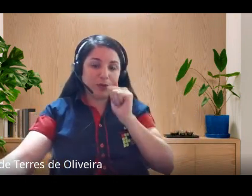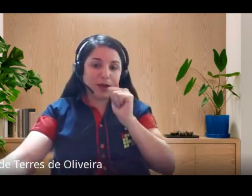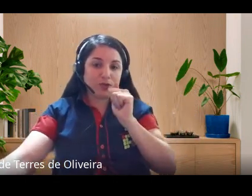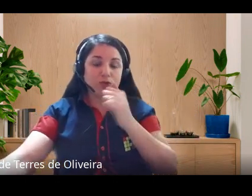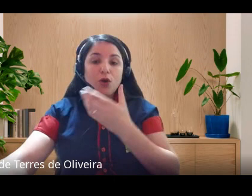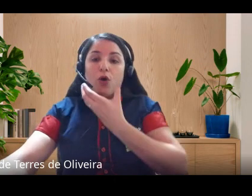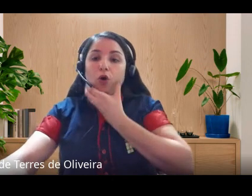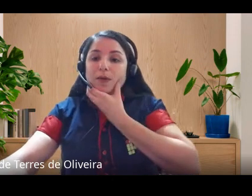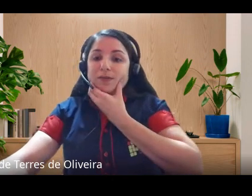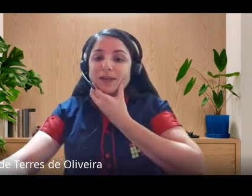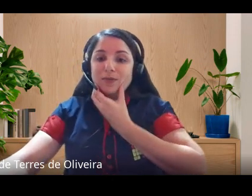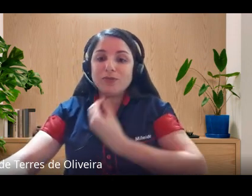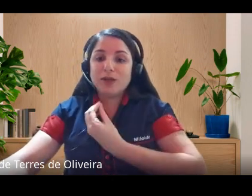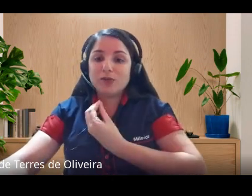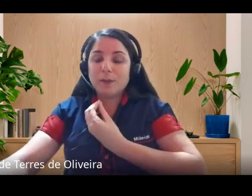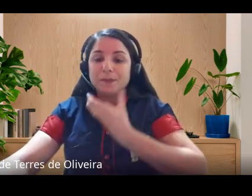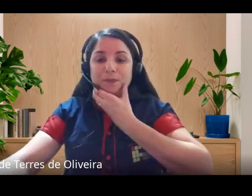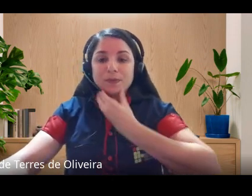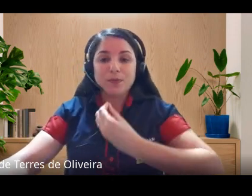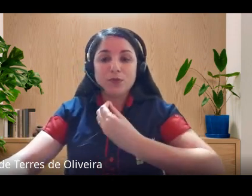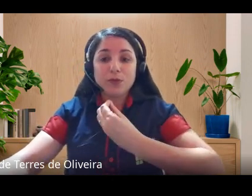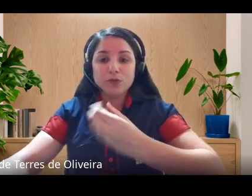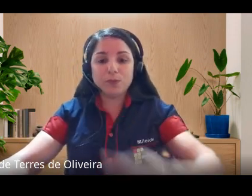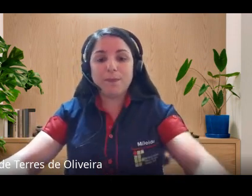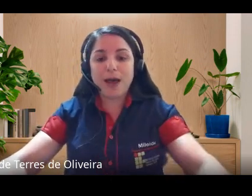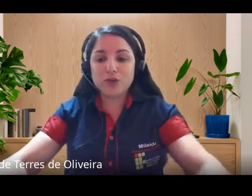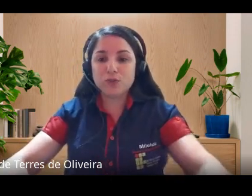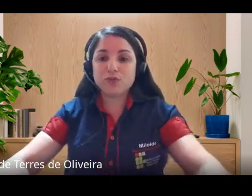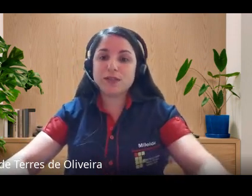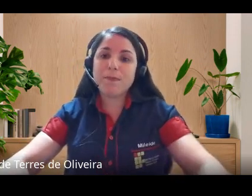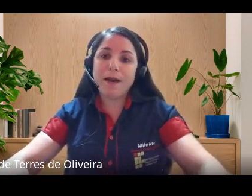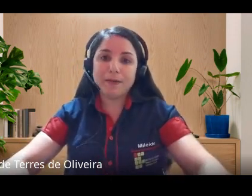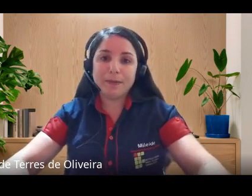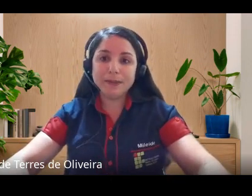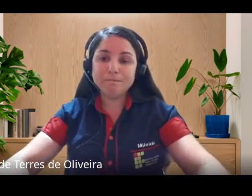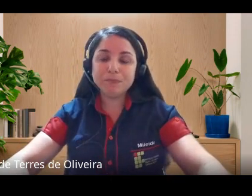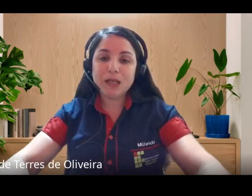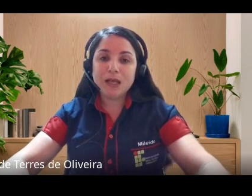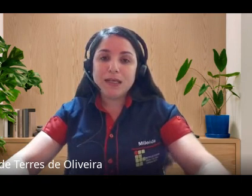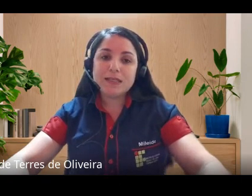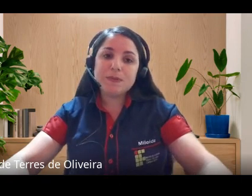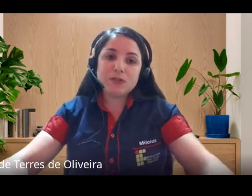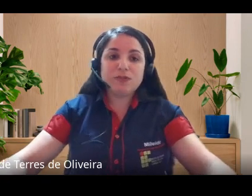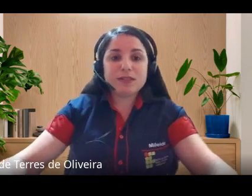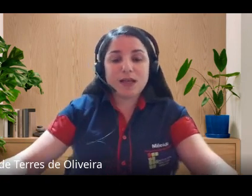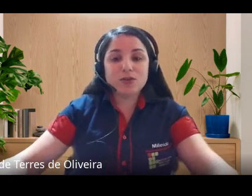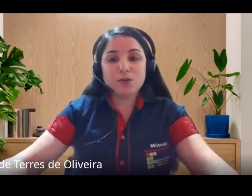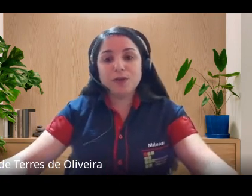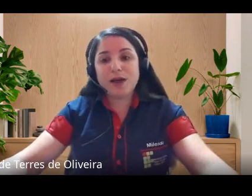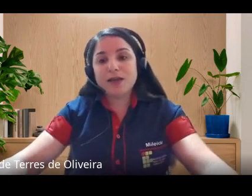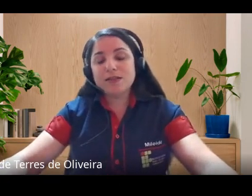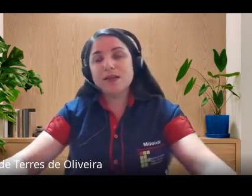movimento para baixo. Homem também tem movimento, ó. Movimento para baixo, como se fosse a barba, né? E as expressões